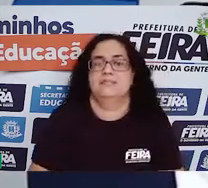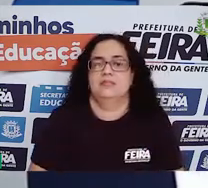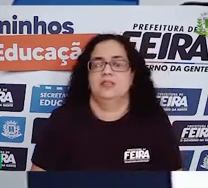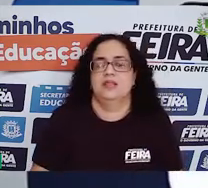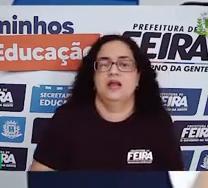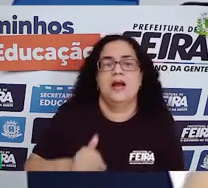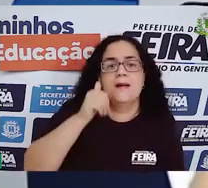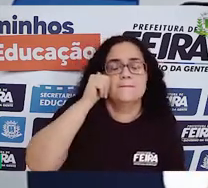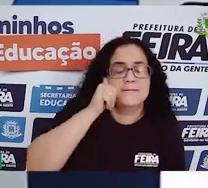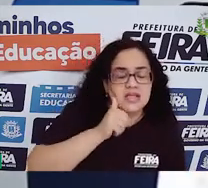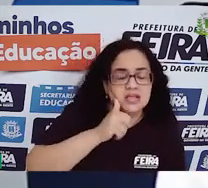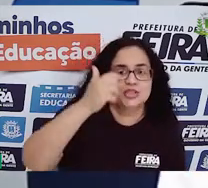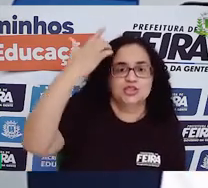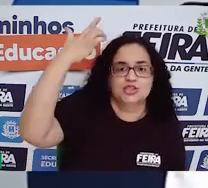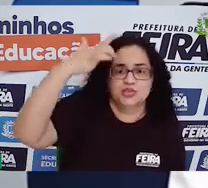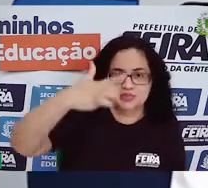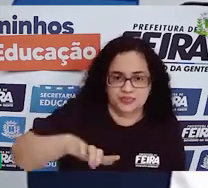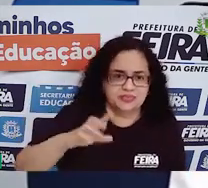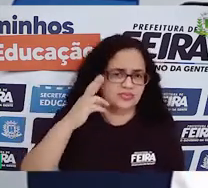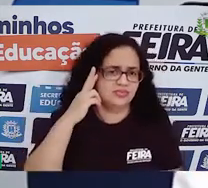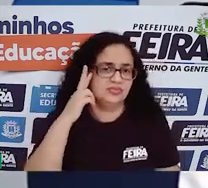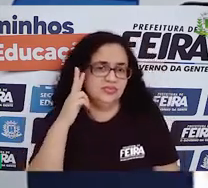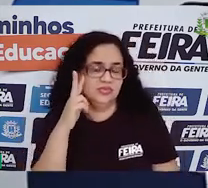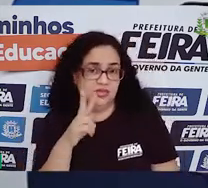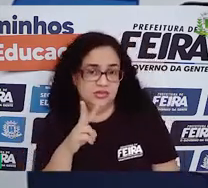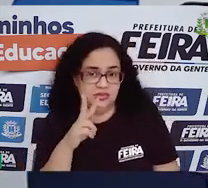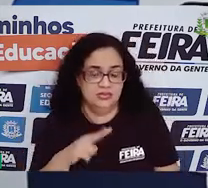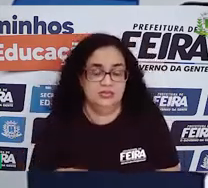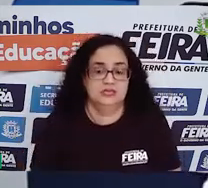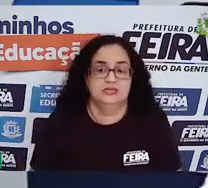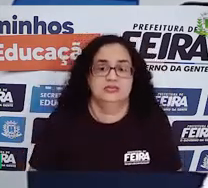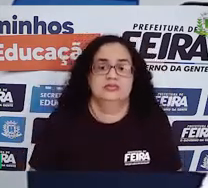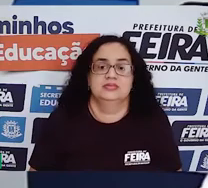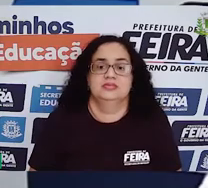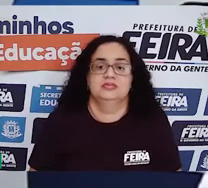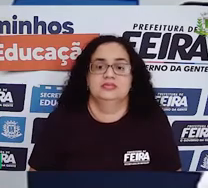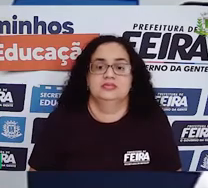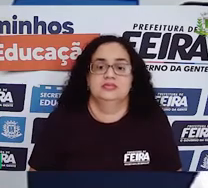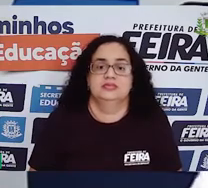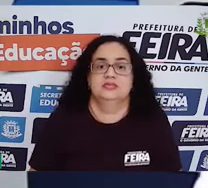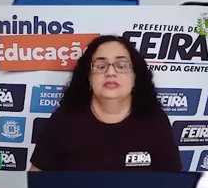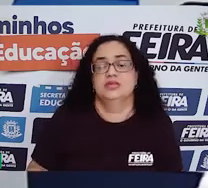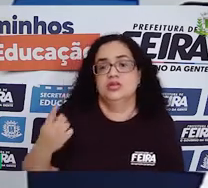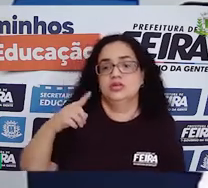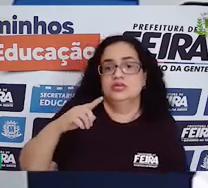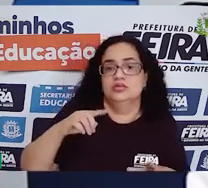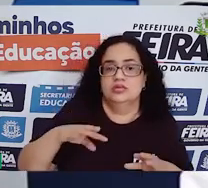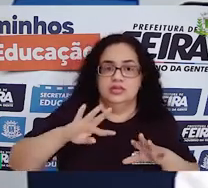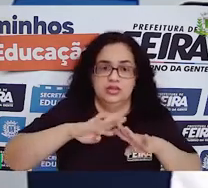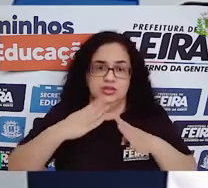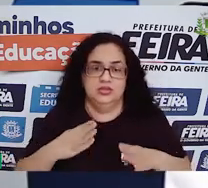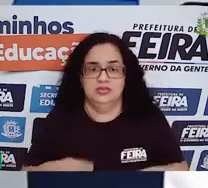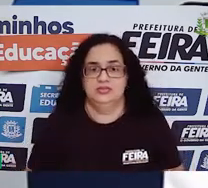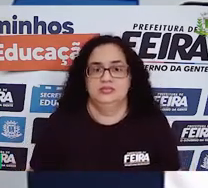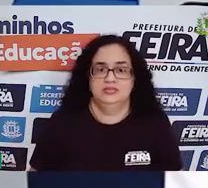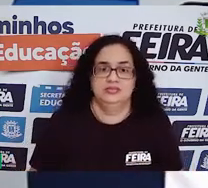a menina novamente olhou mais uma vez e resolveu